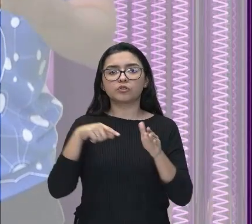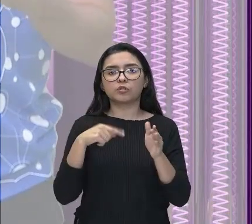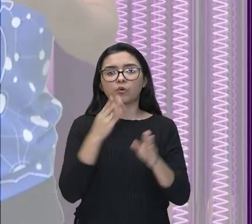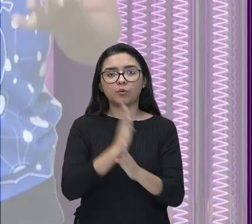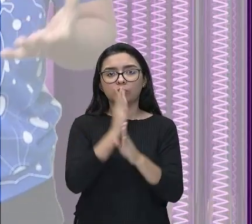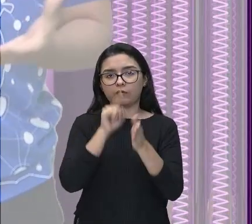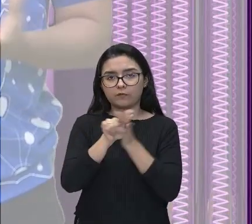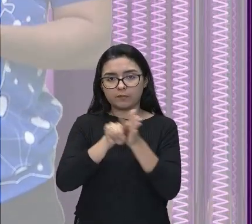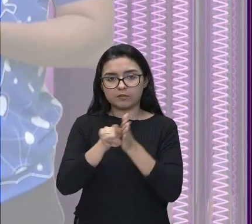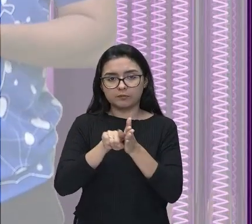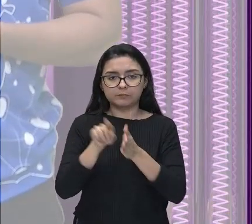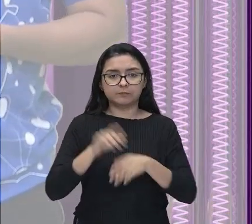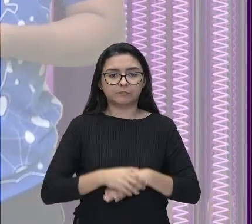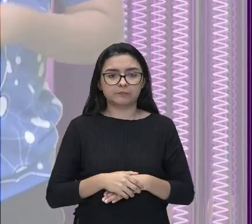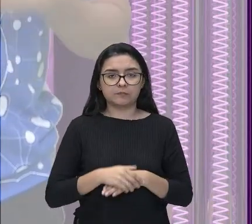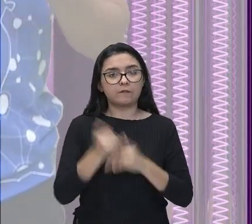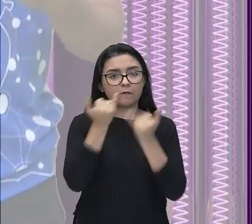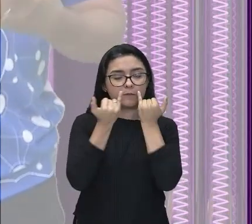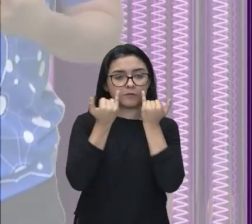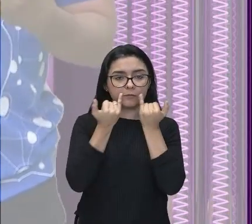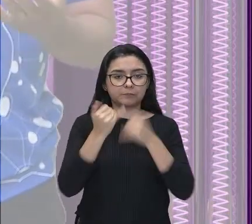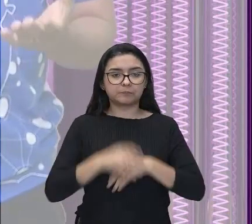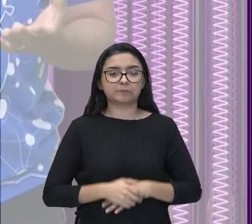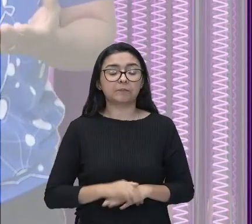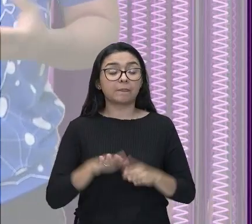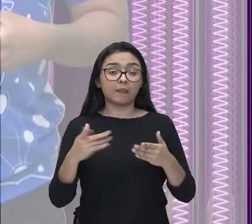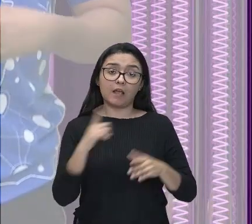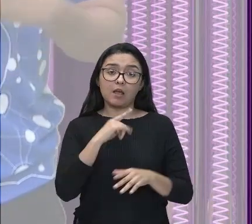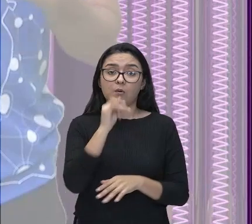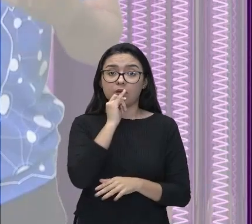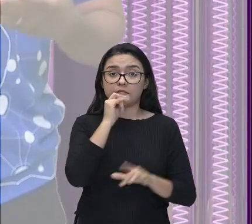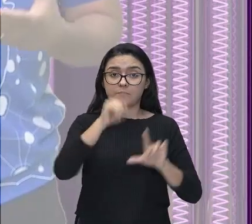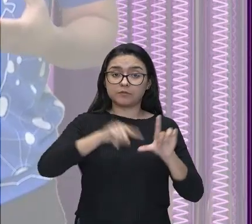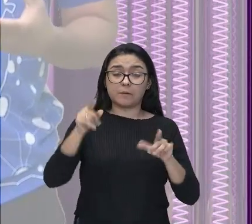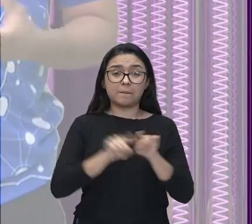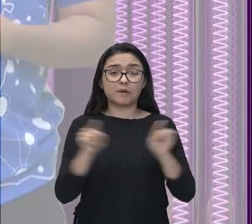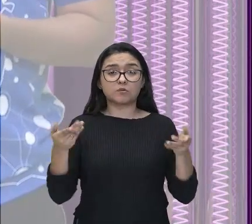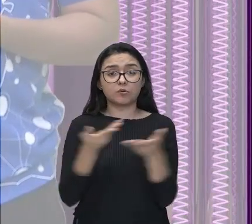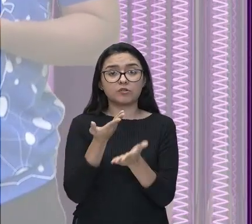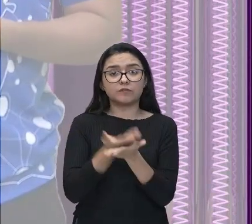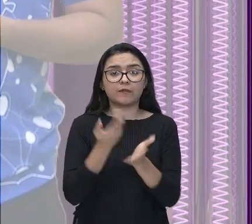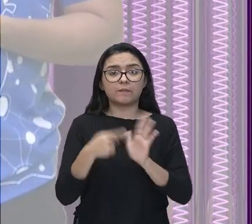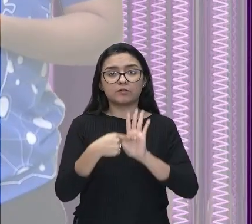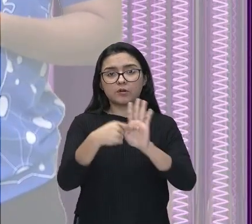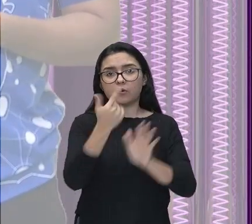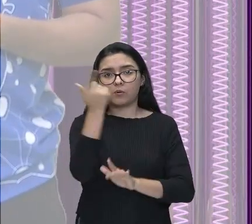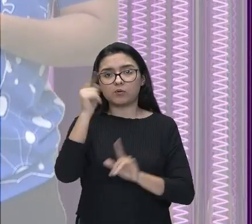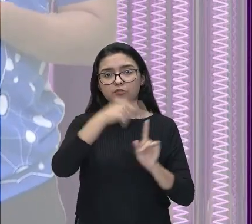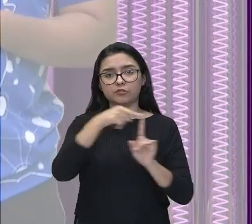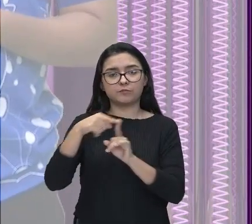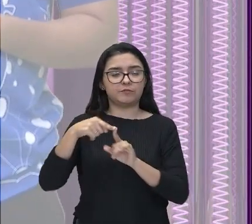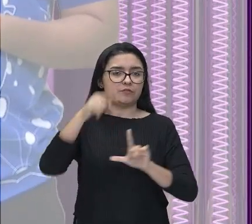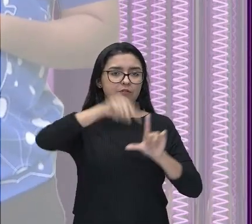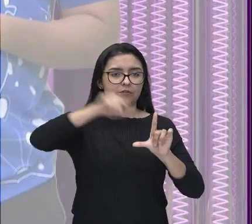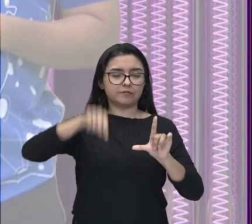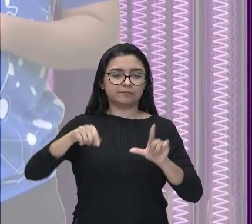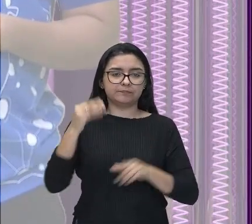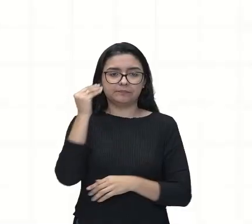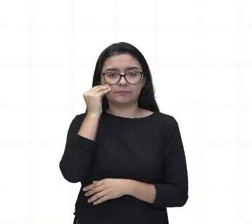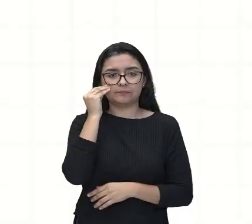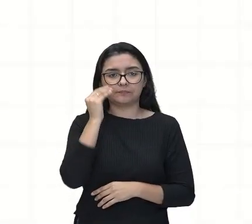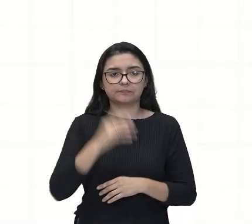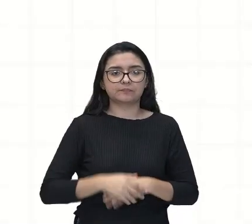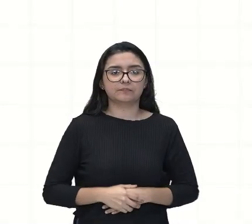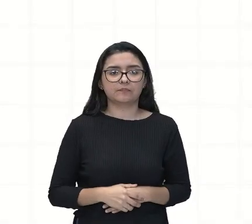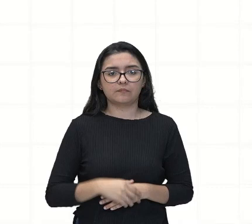esse aqui é um exemplo de gráfico, mas só que nós vamos trabalhar outros gráficos também agora. Acompanhe comigo na tela.